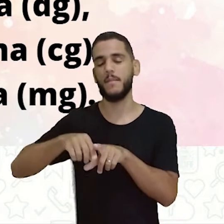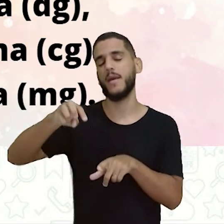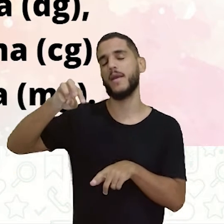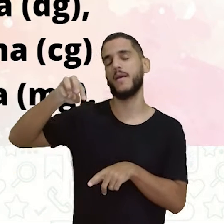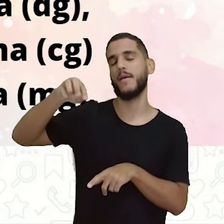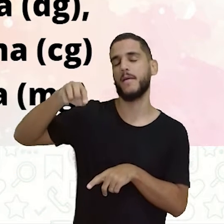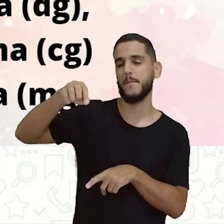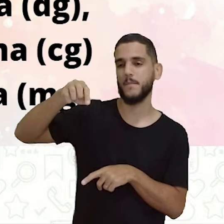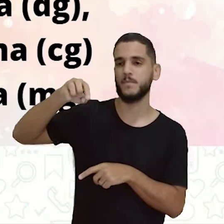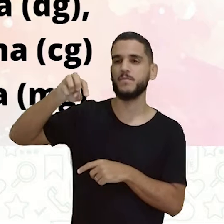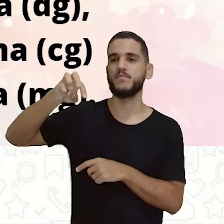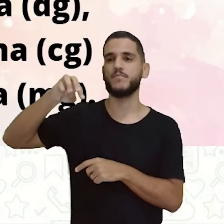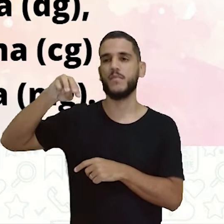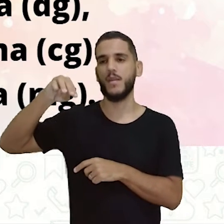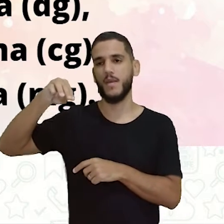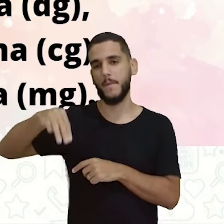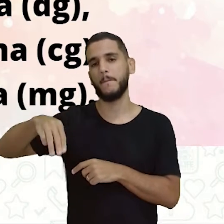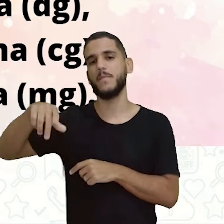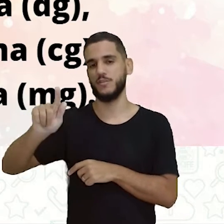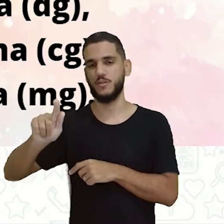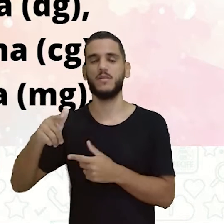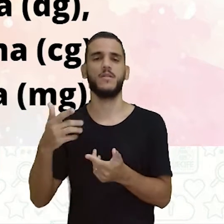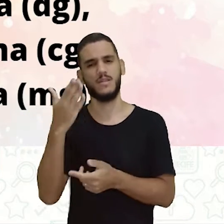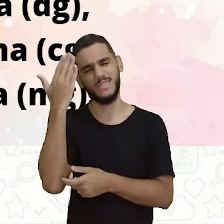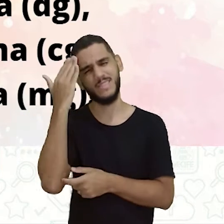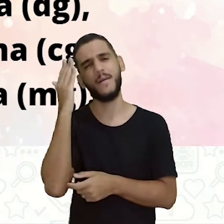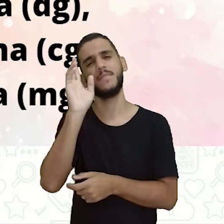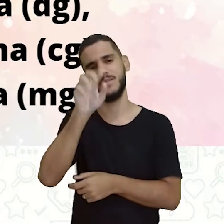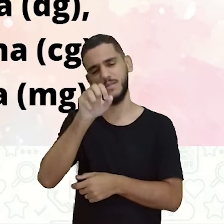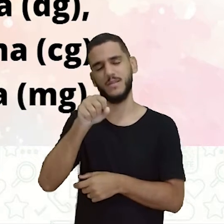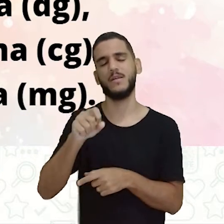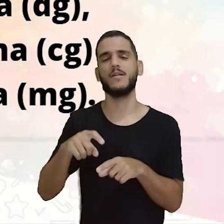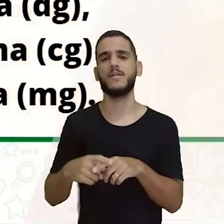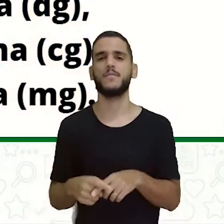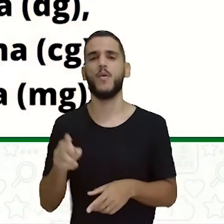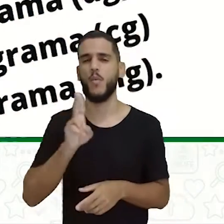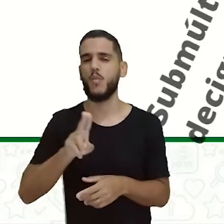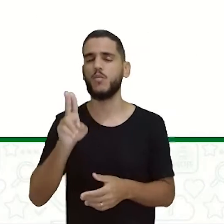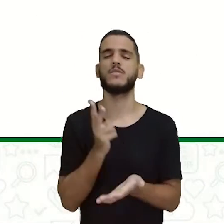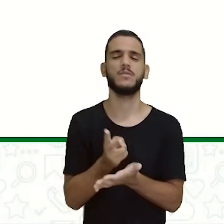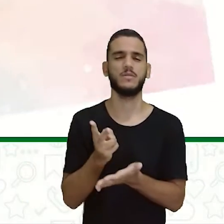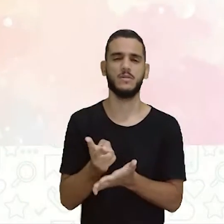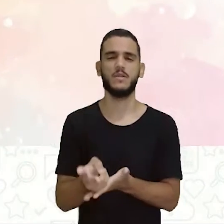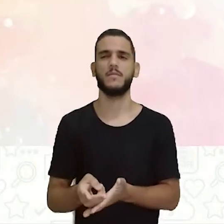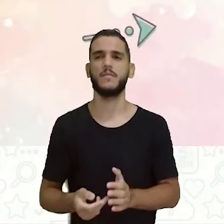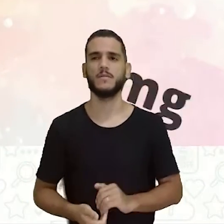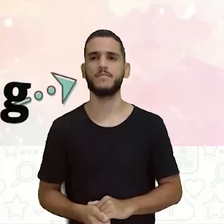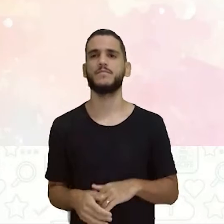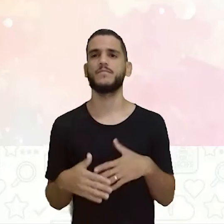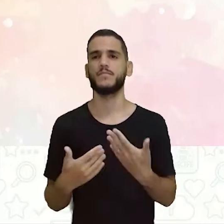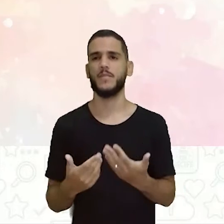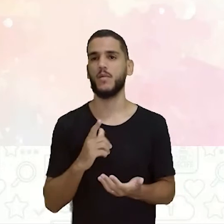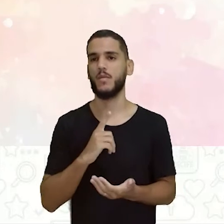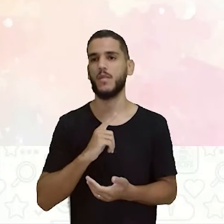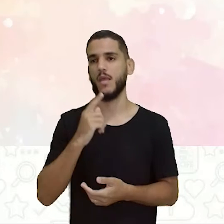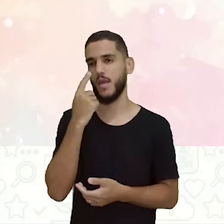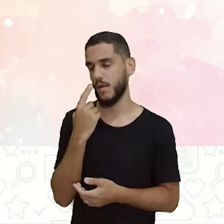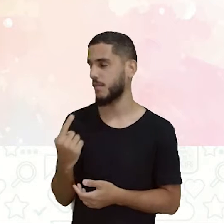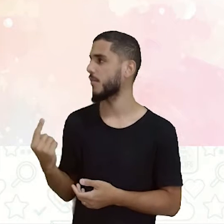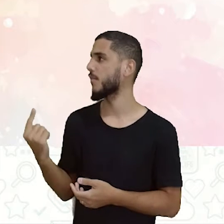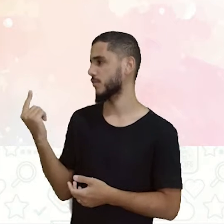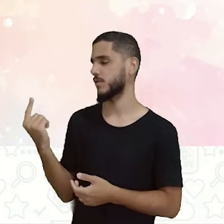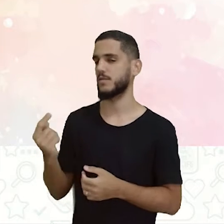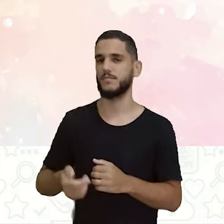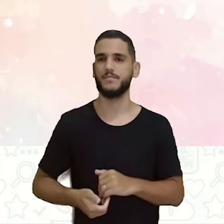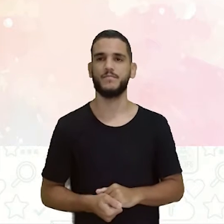miligrama também, é o que é mais utilizado, tá? Então, vamos lá. Trouxe que a